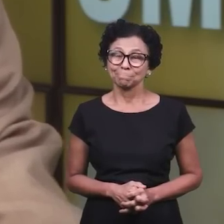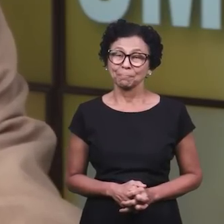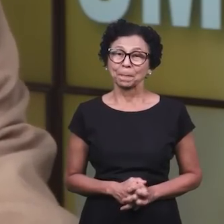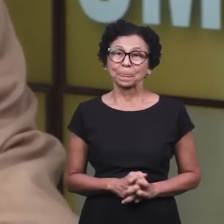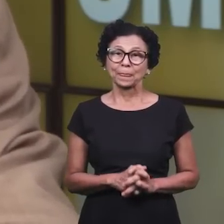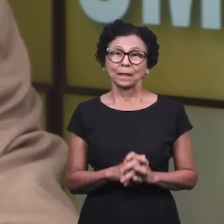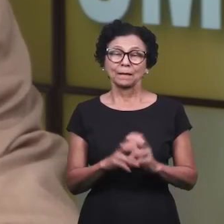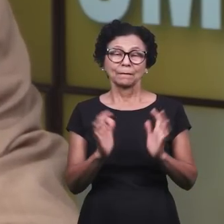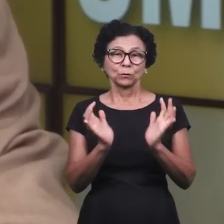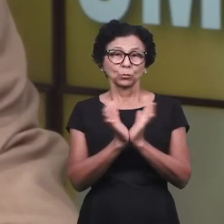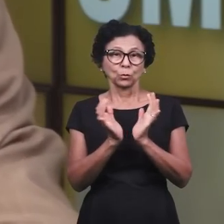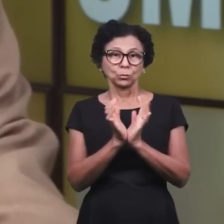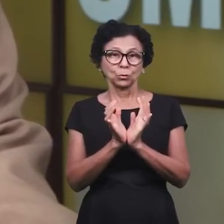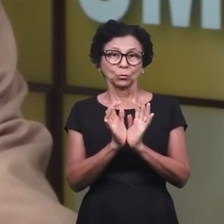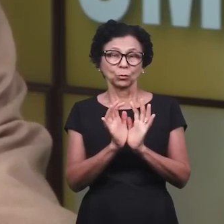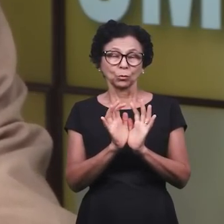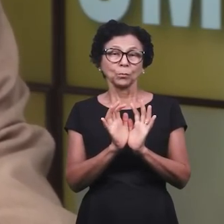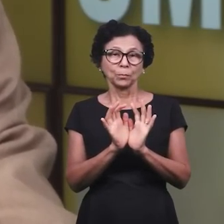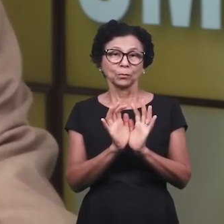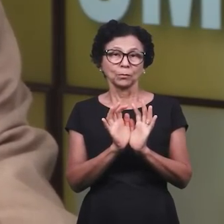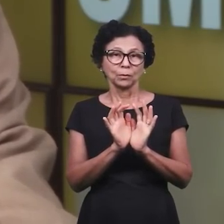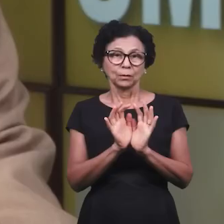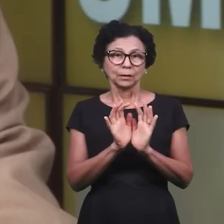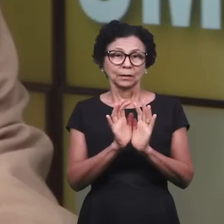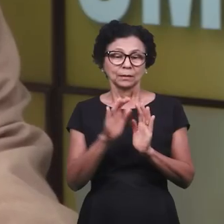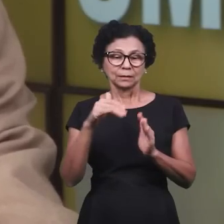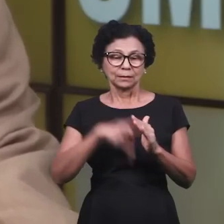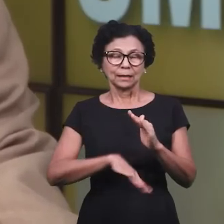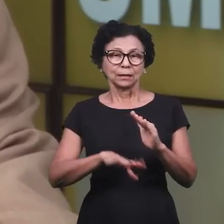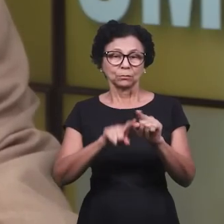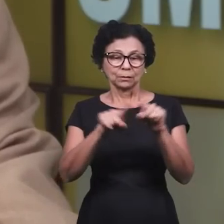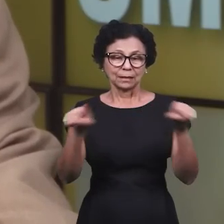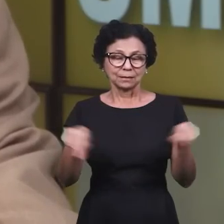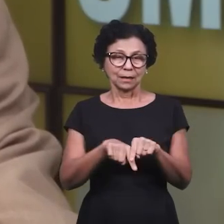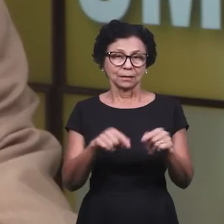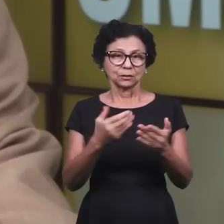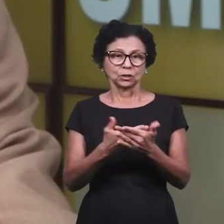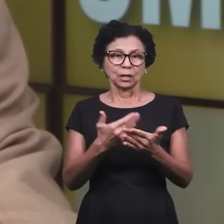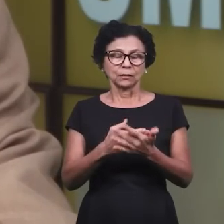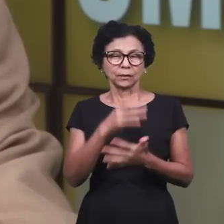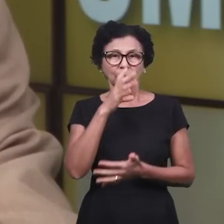foi impactado por esse preparo, né? Veja só, uma família